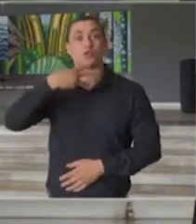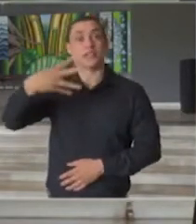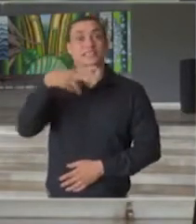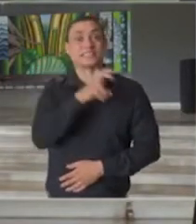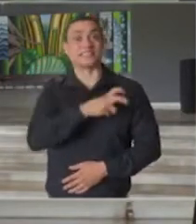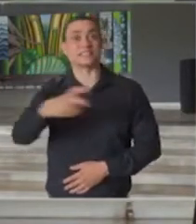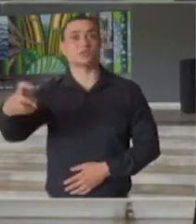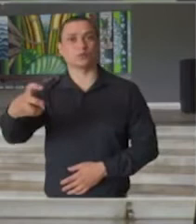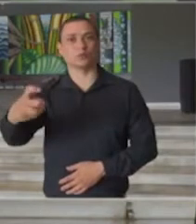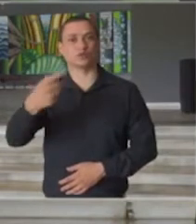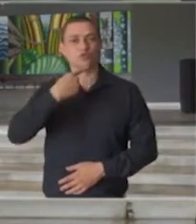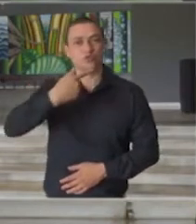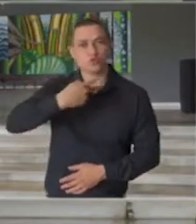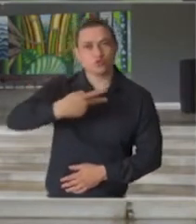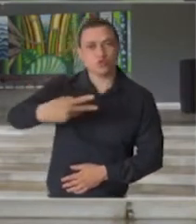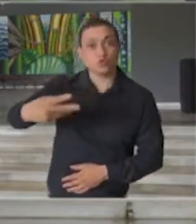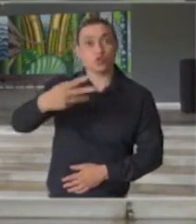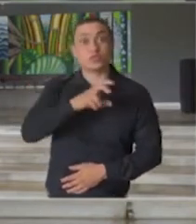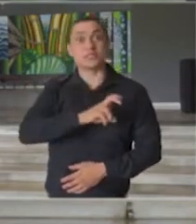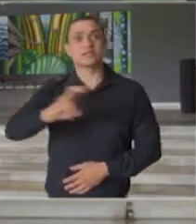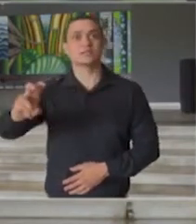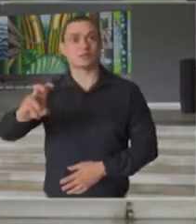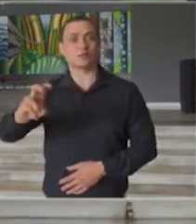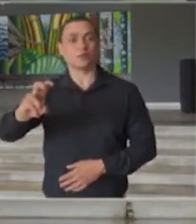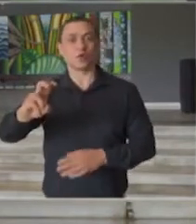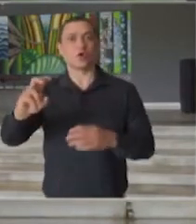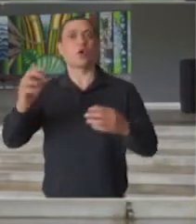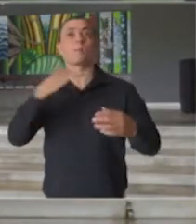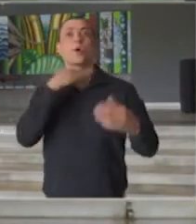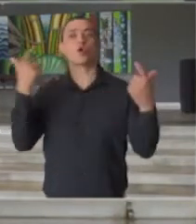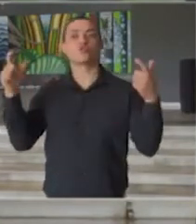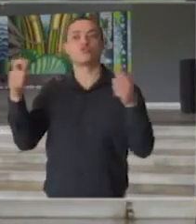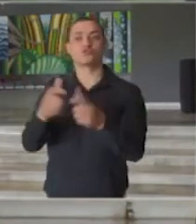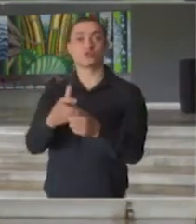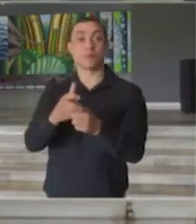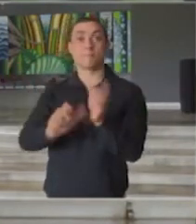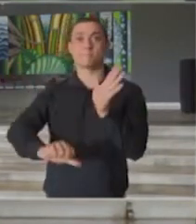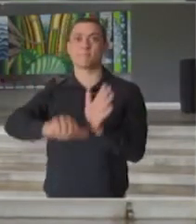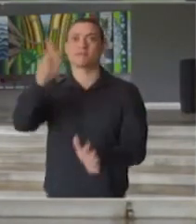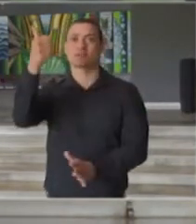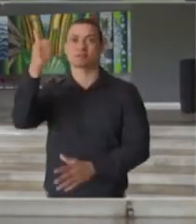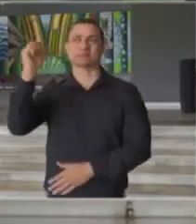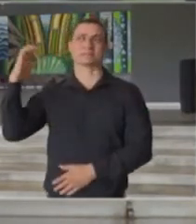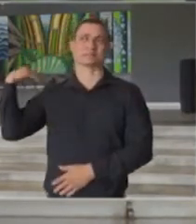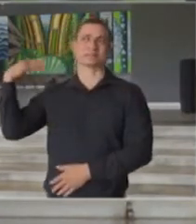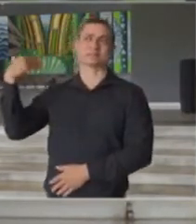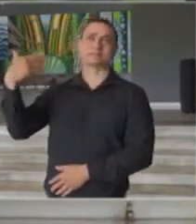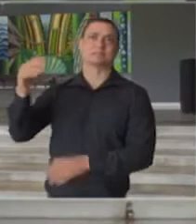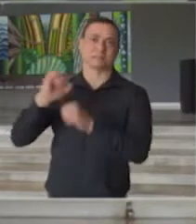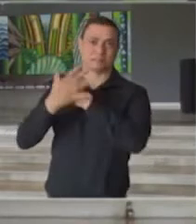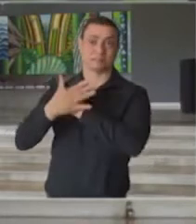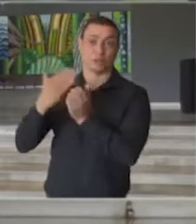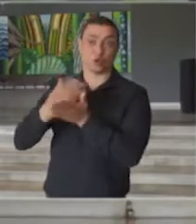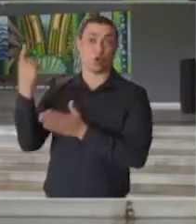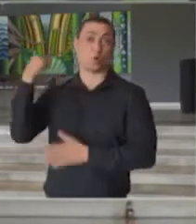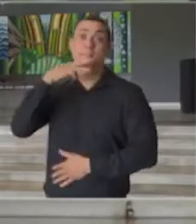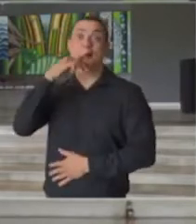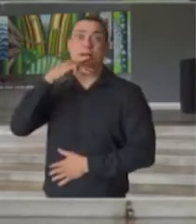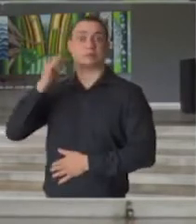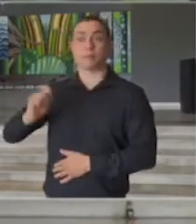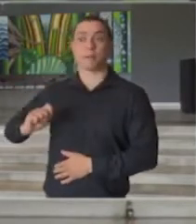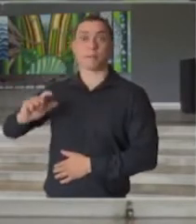em queda de óbitos pela primeira vez desde o início da pandemia em março deste